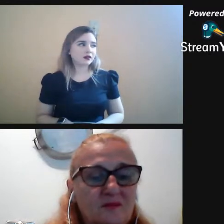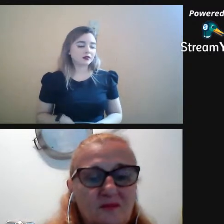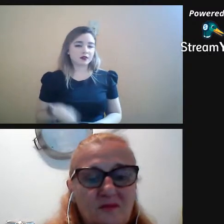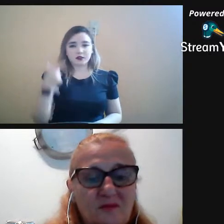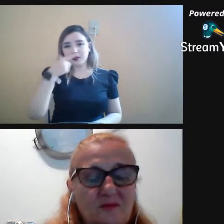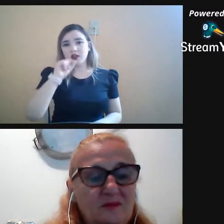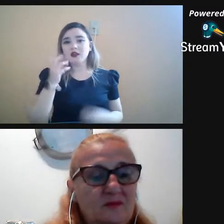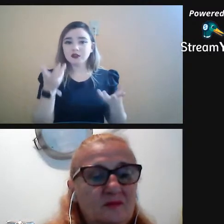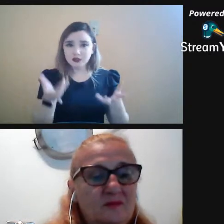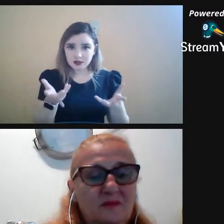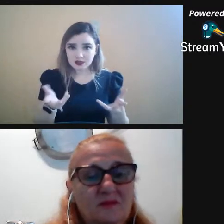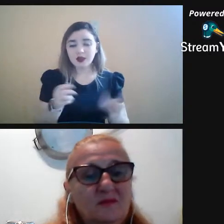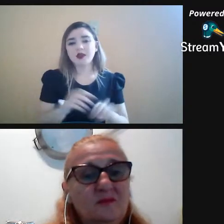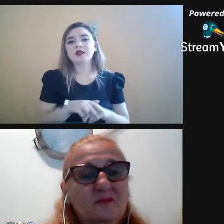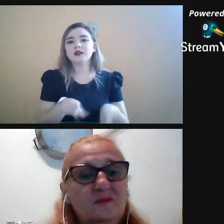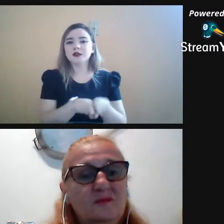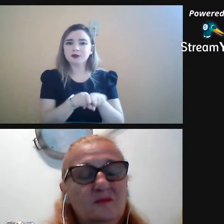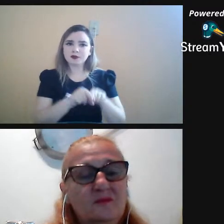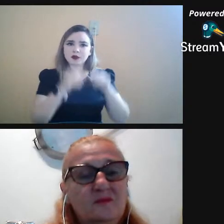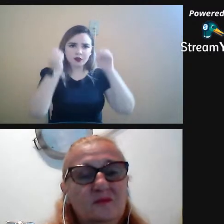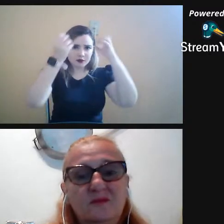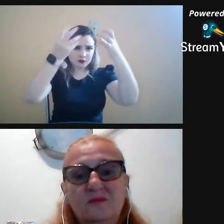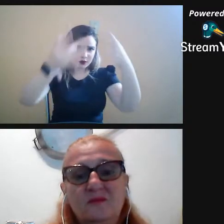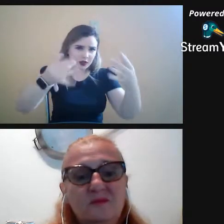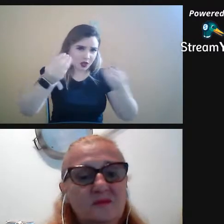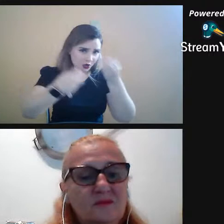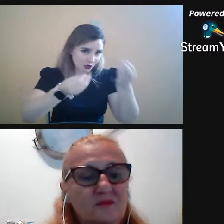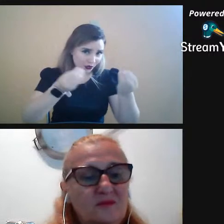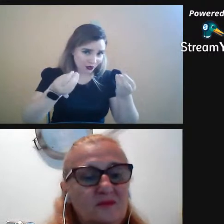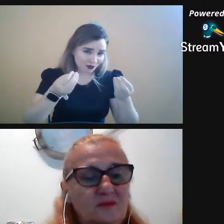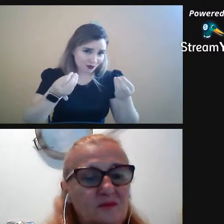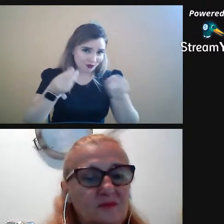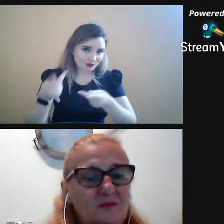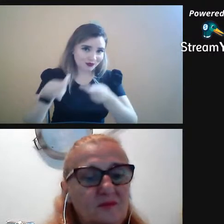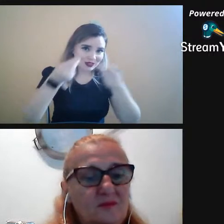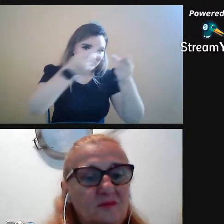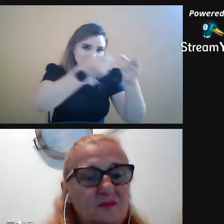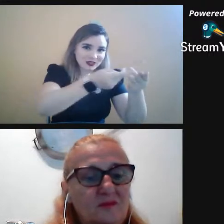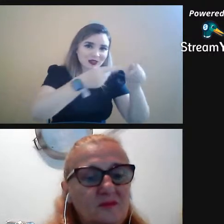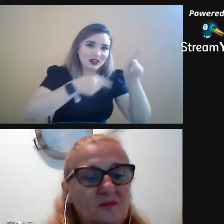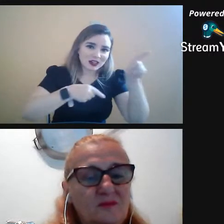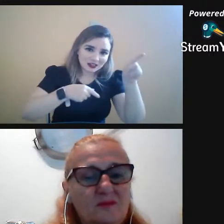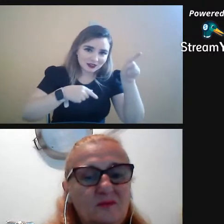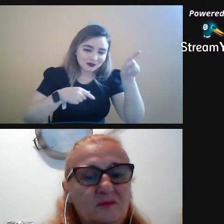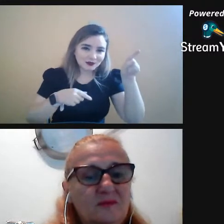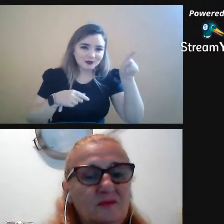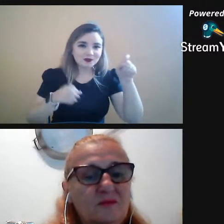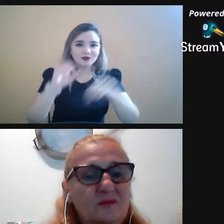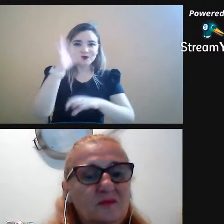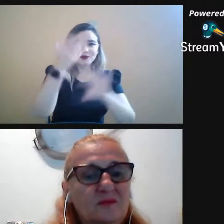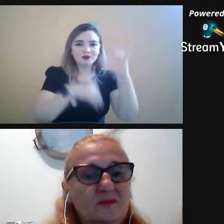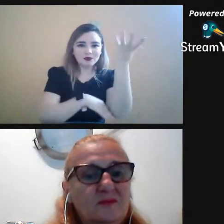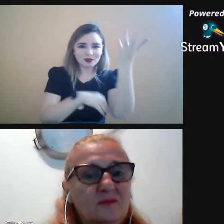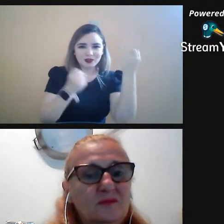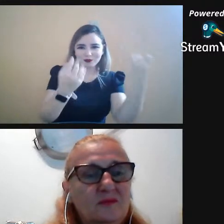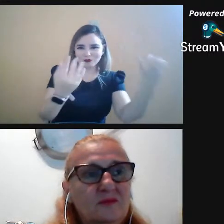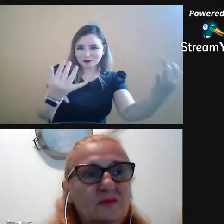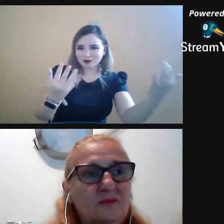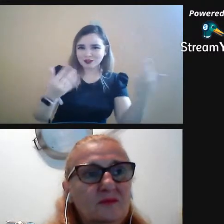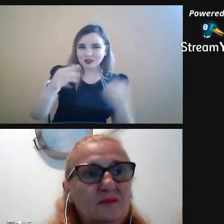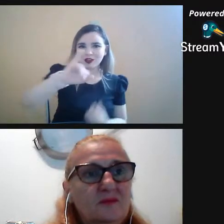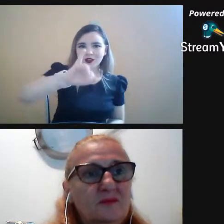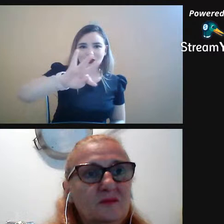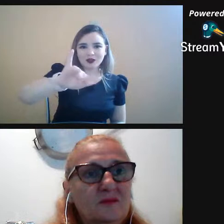inclusive, contar como é que foi visitar a Floresta da Tijuca para ver de perto esse bioma encantador que